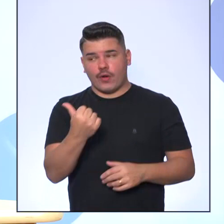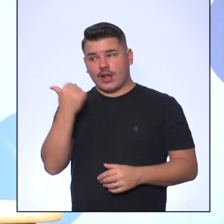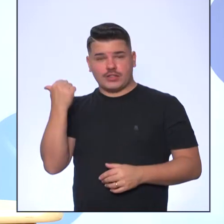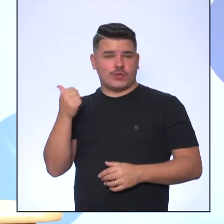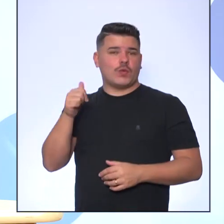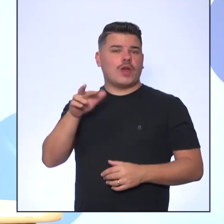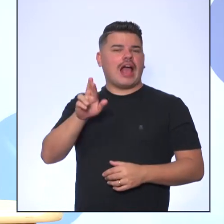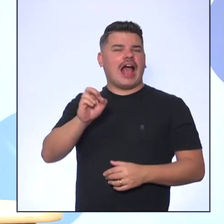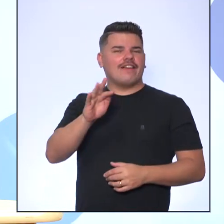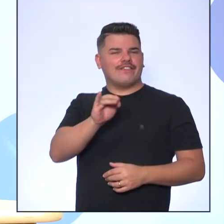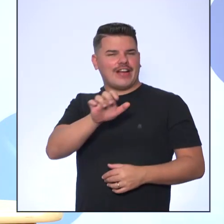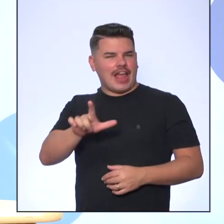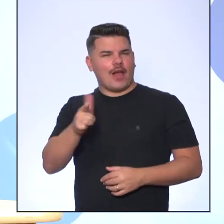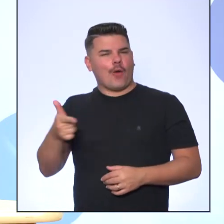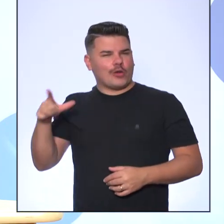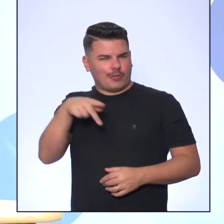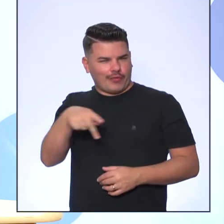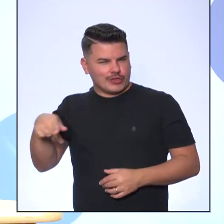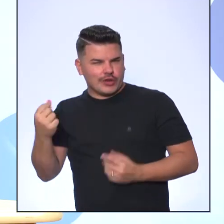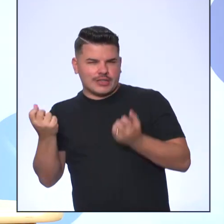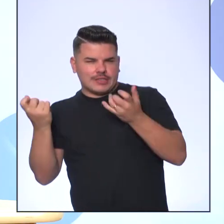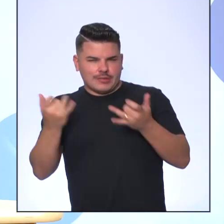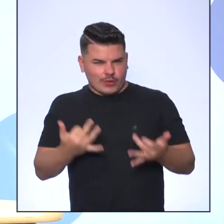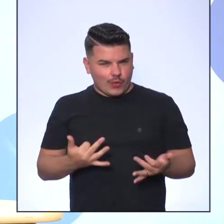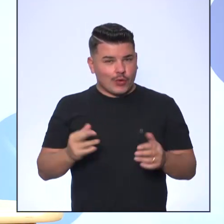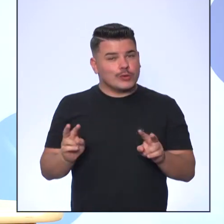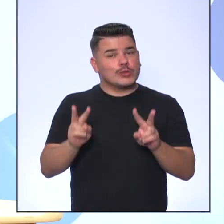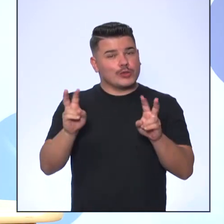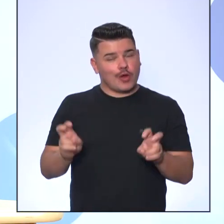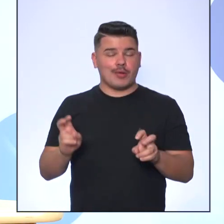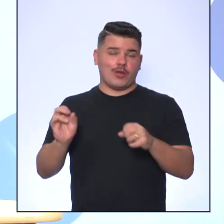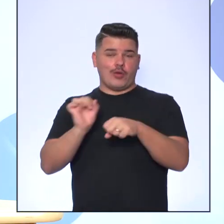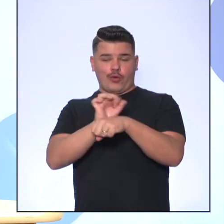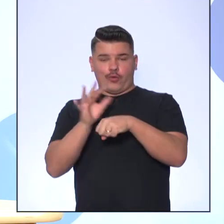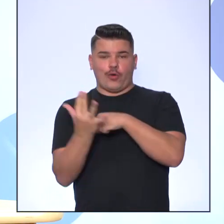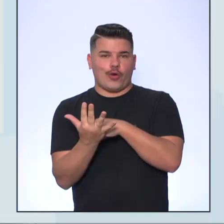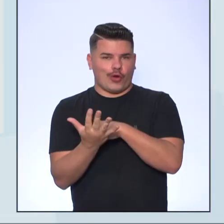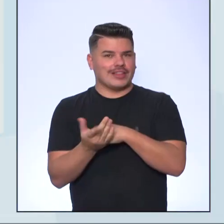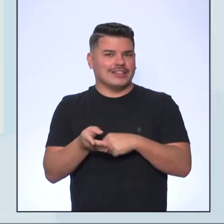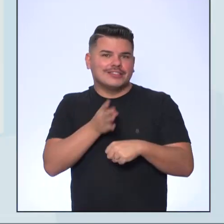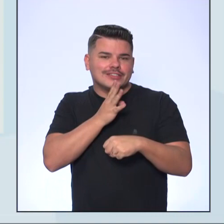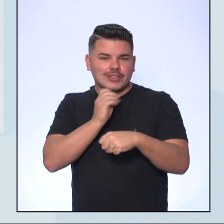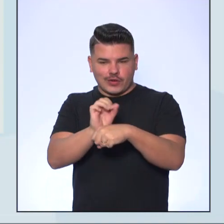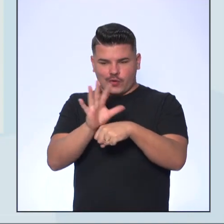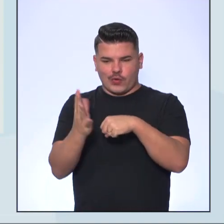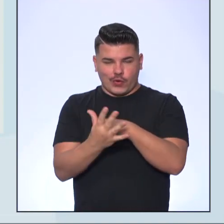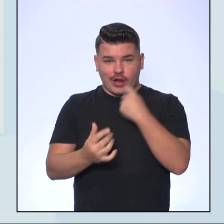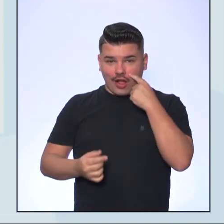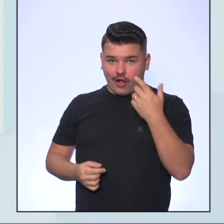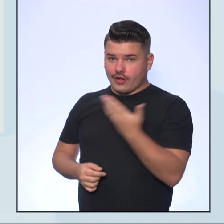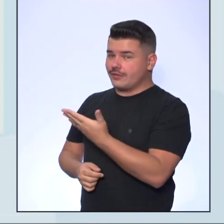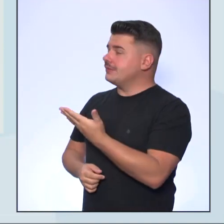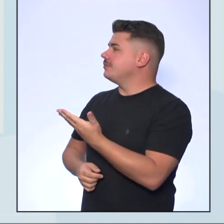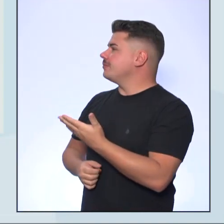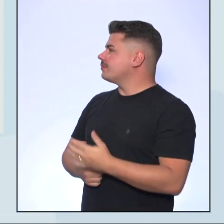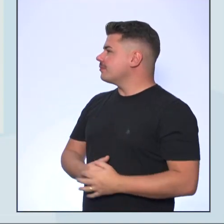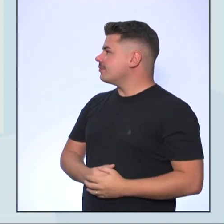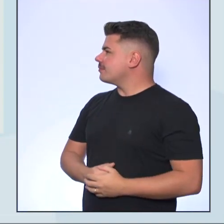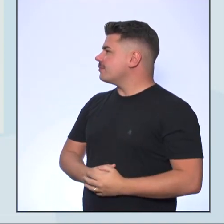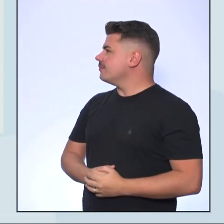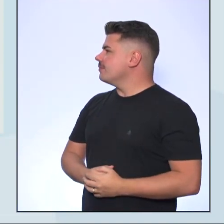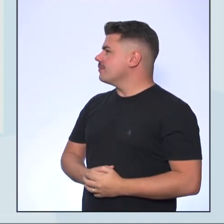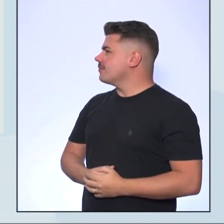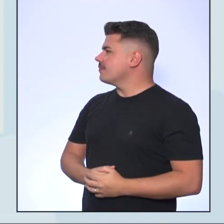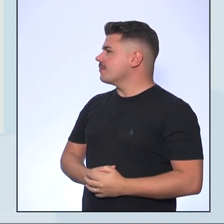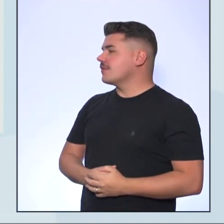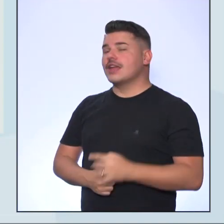já trouxe para a gente, né? Ele já falou referente ao coronavírus, né? Então, por exemplo, nessa tela, que no caso é do